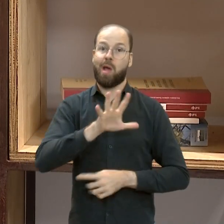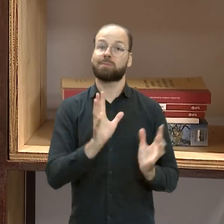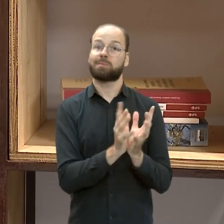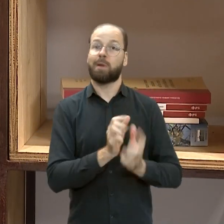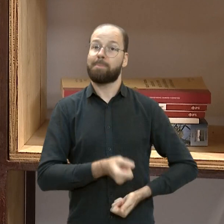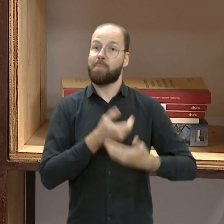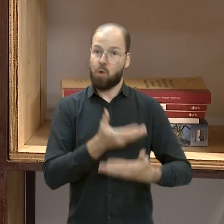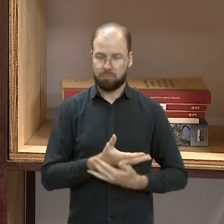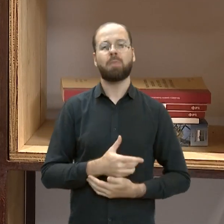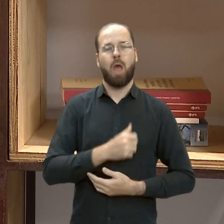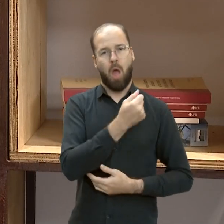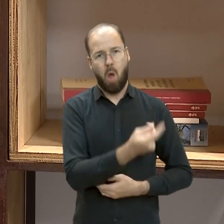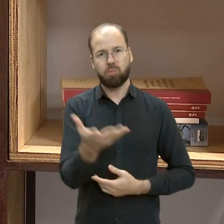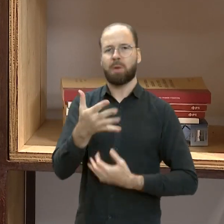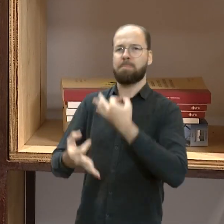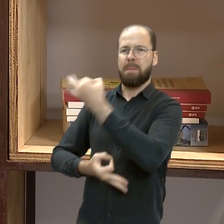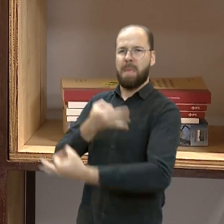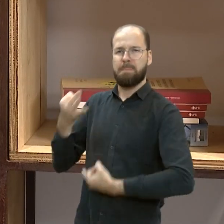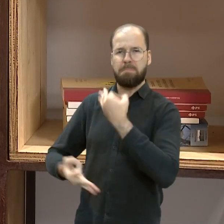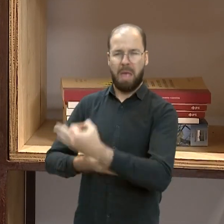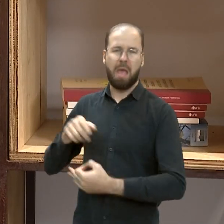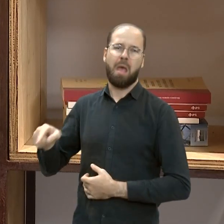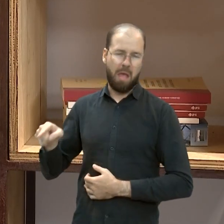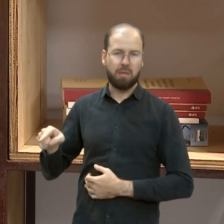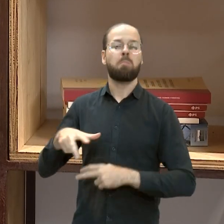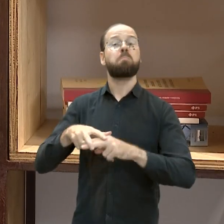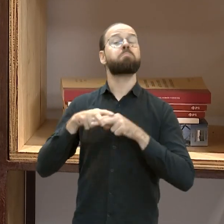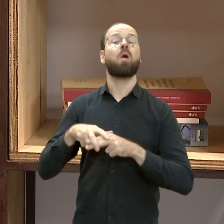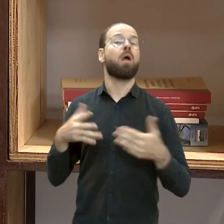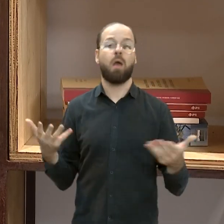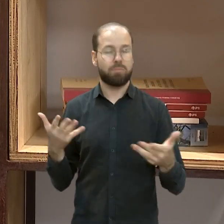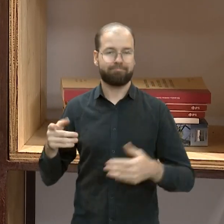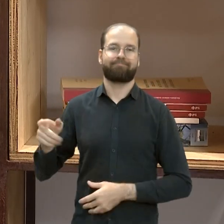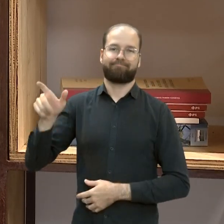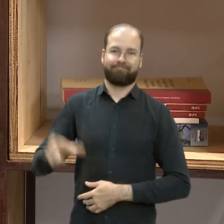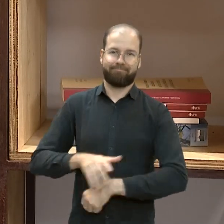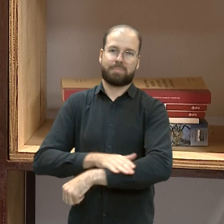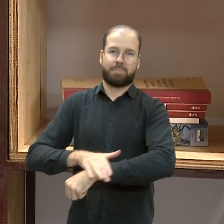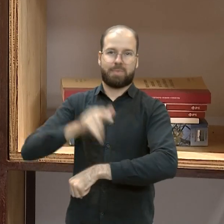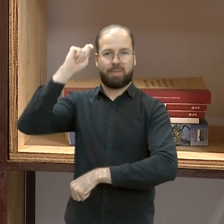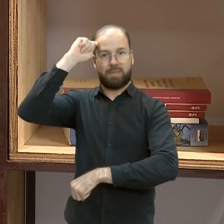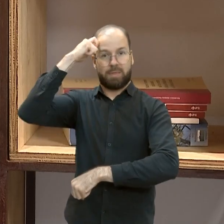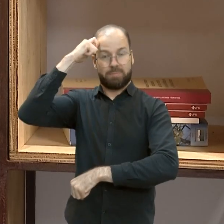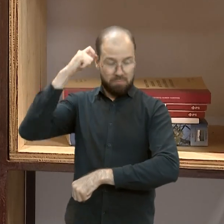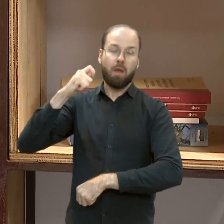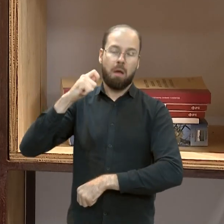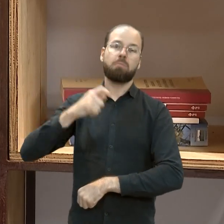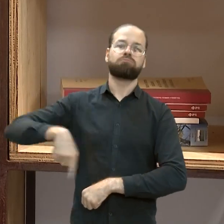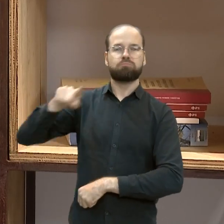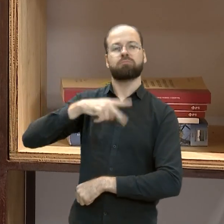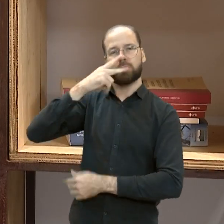Ela teve várias críticas e isso, pelo fato dela ser uma mulher negra, acabou por